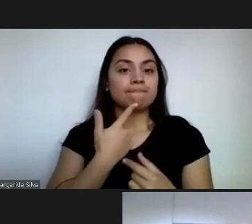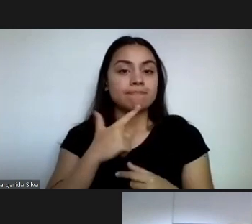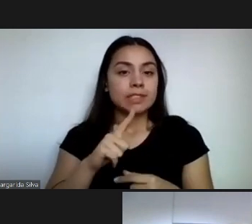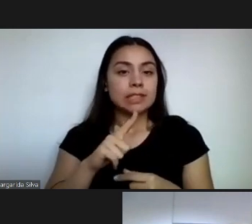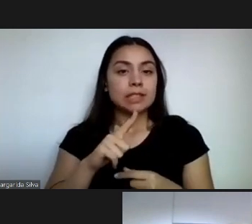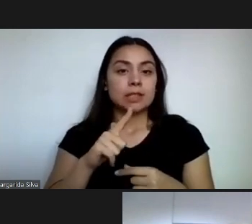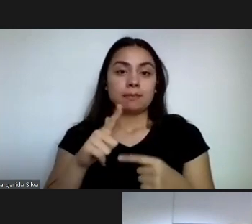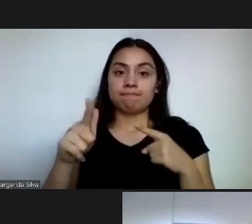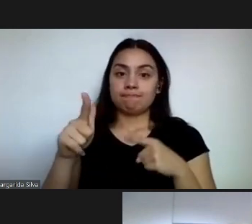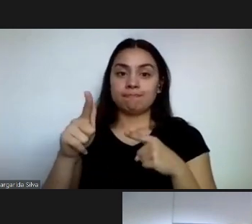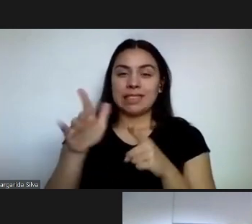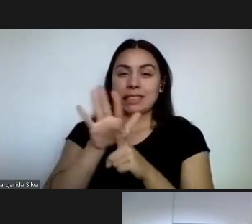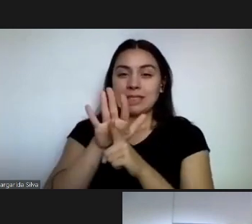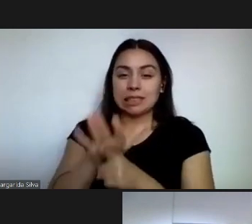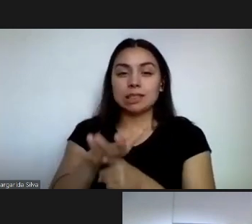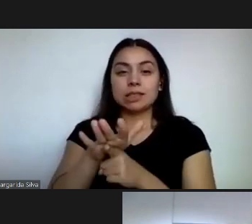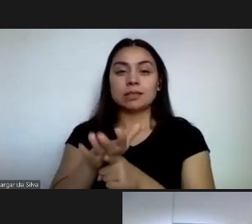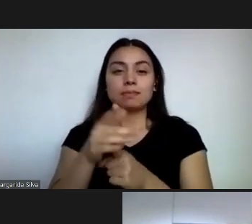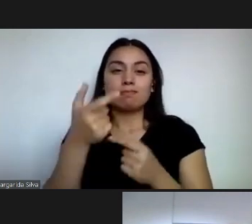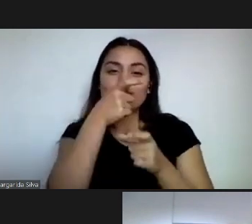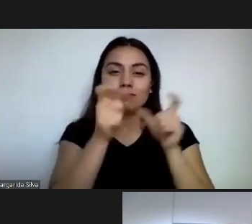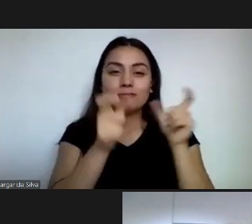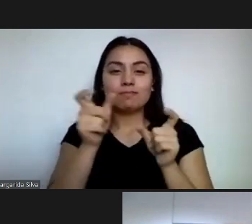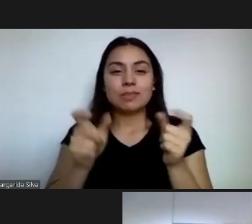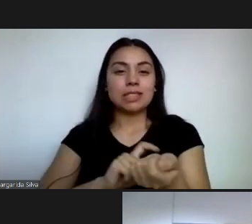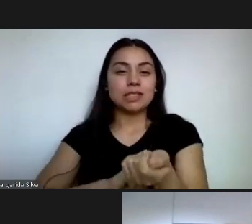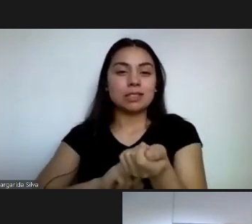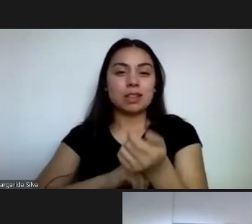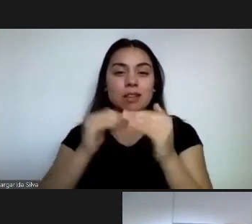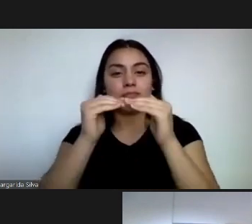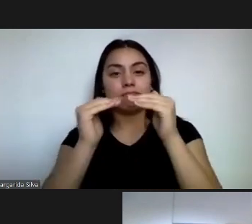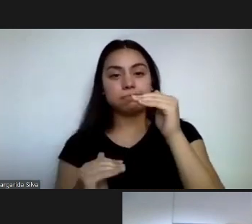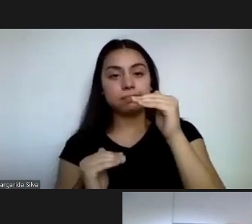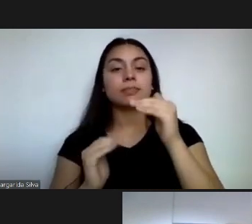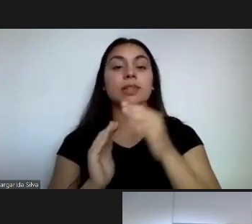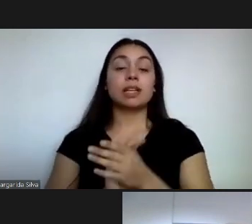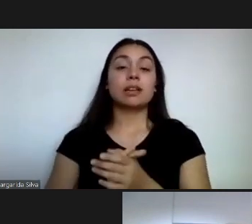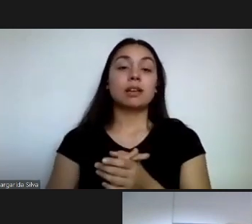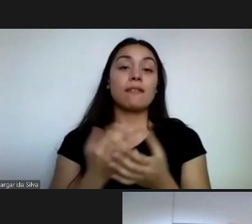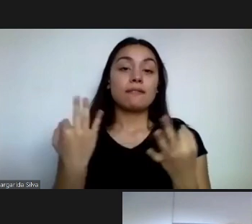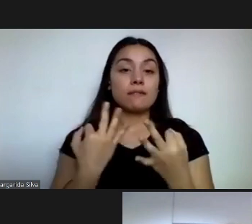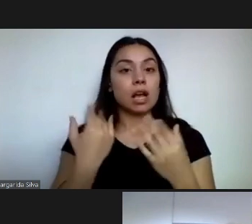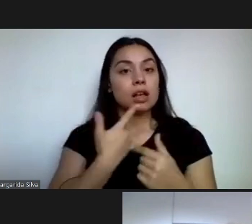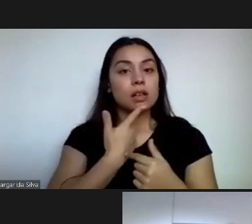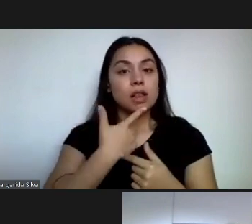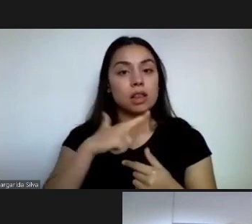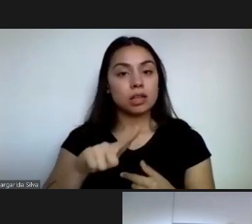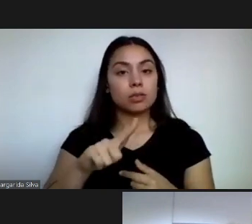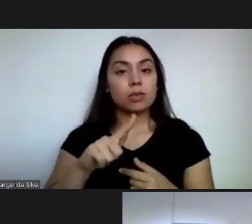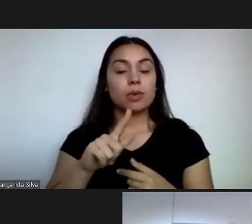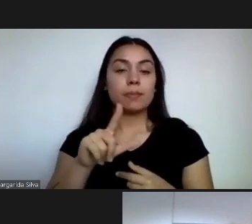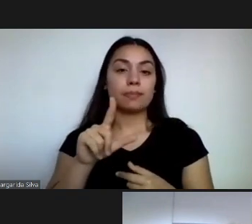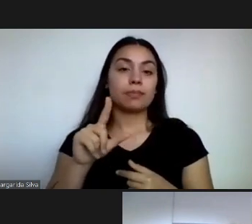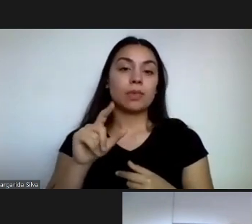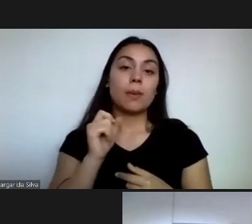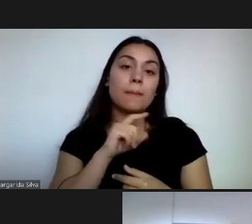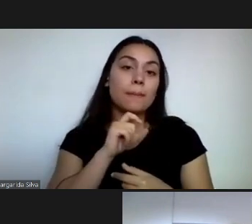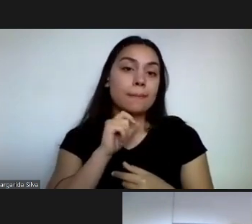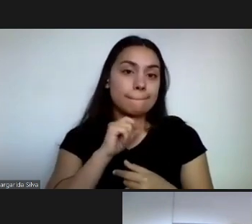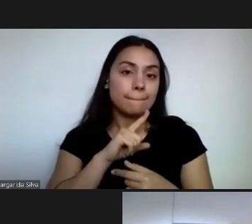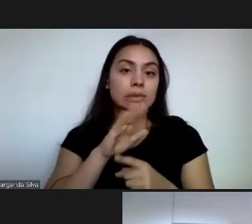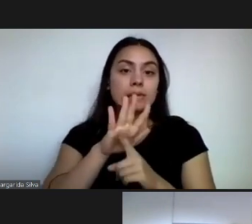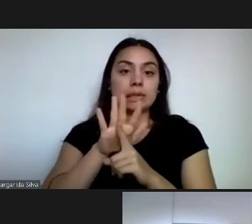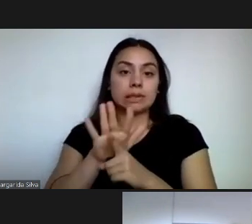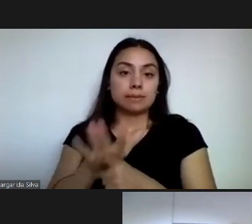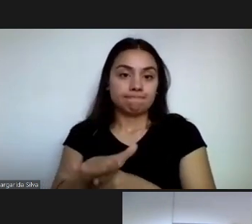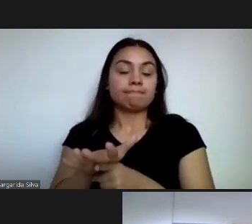mesmo racializar as pessoas de forma desigual na sociedade, não é? É um dos instrumentos em que isso pode acontecer. Nós vimos agora com a tragédia